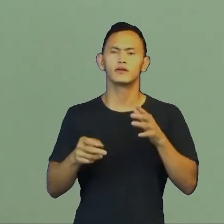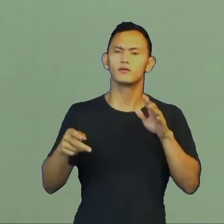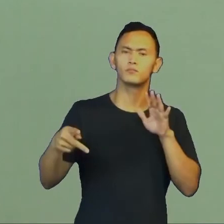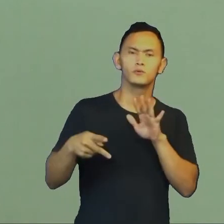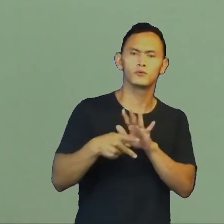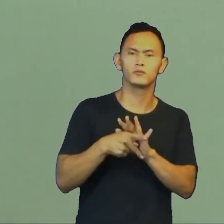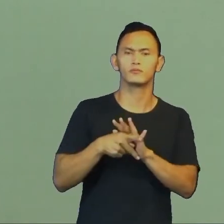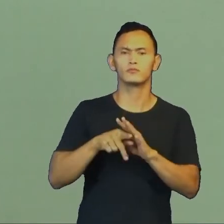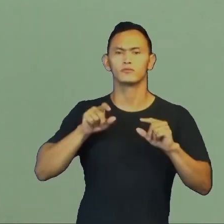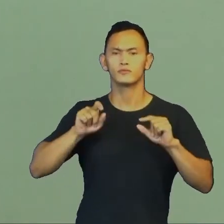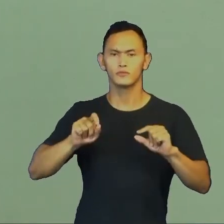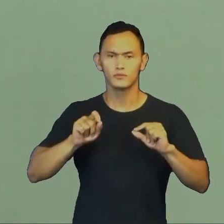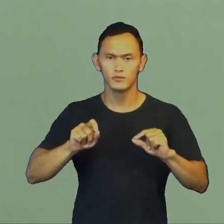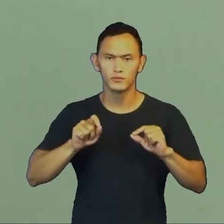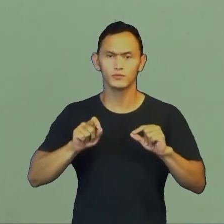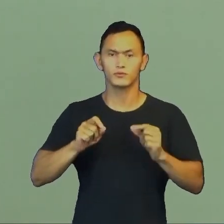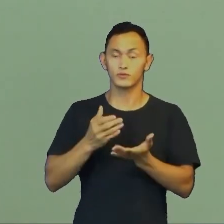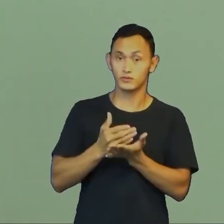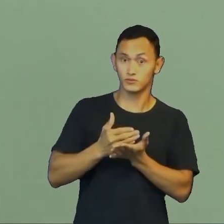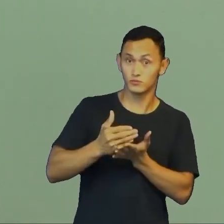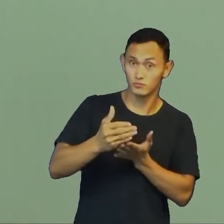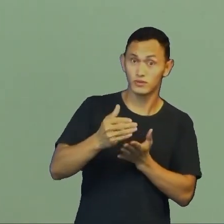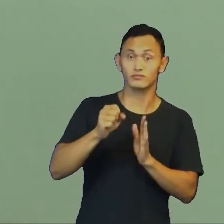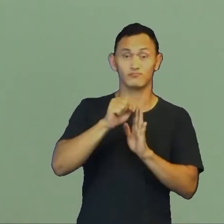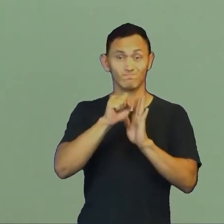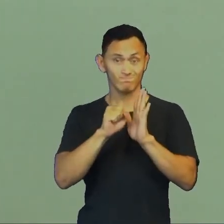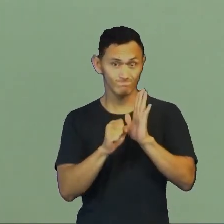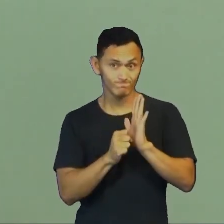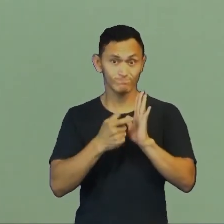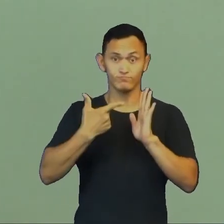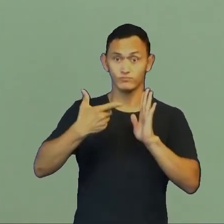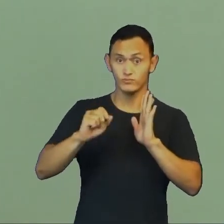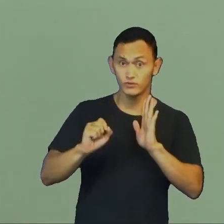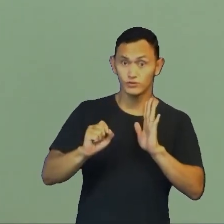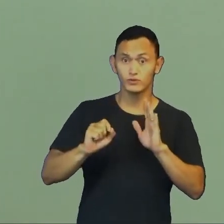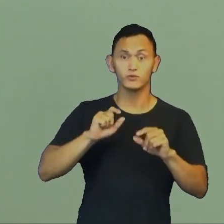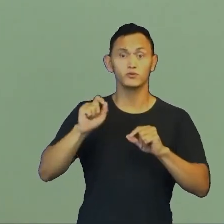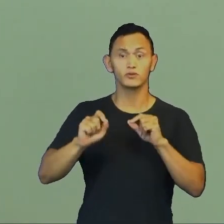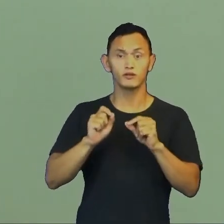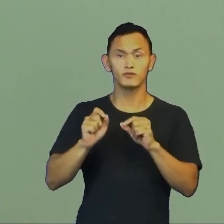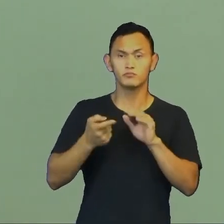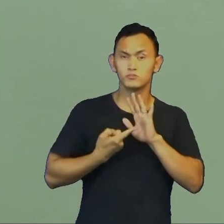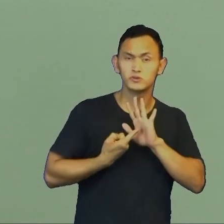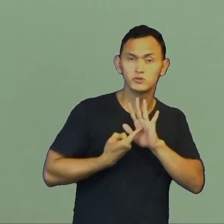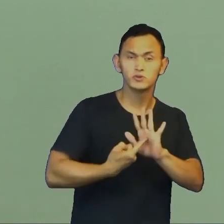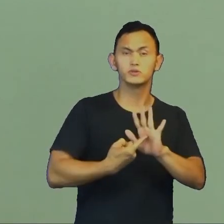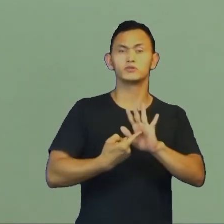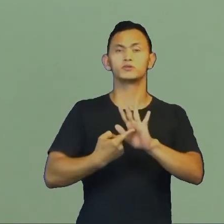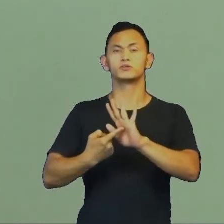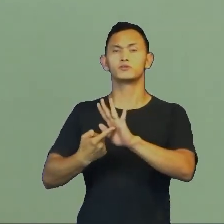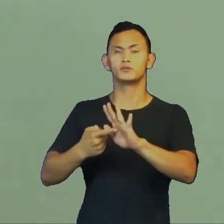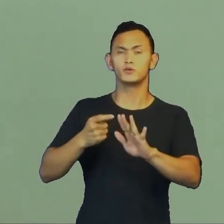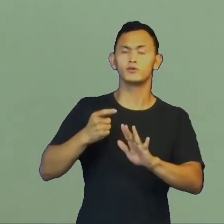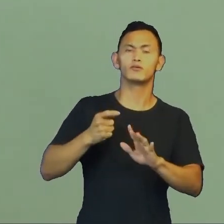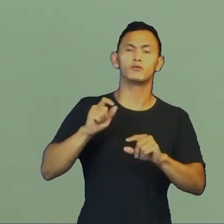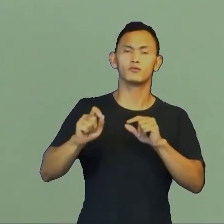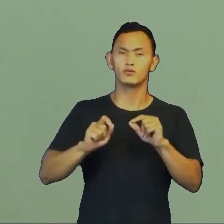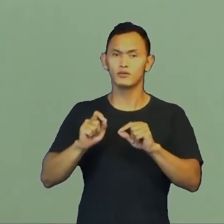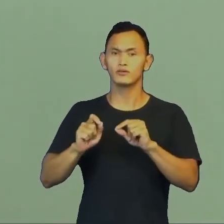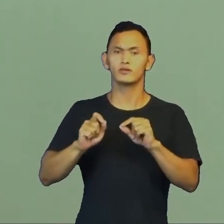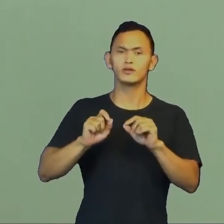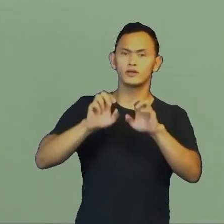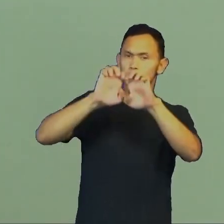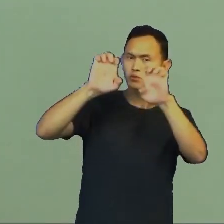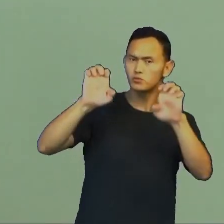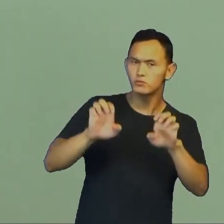né essa esse início de século 20 que vão desenhando a conjuntura que acaba fazendo